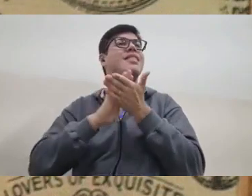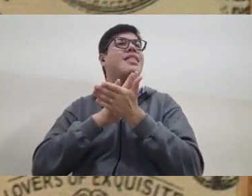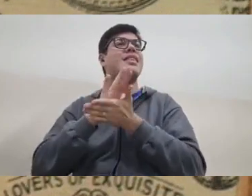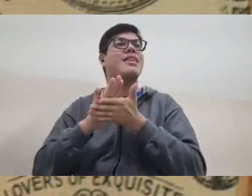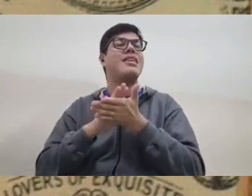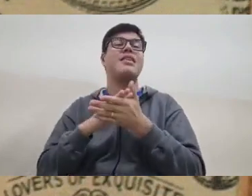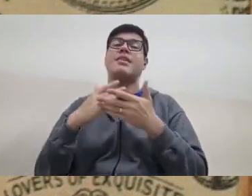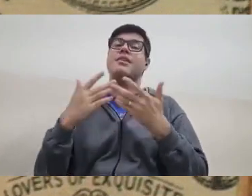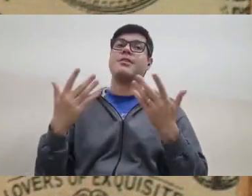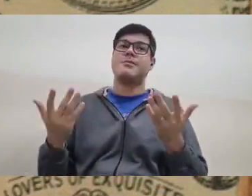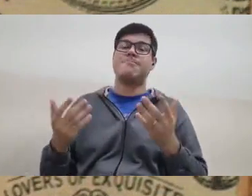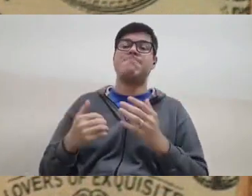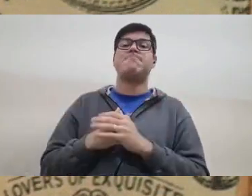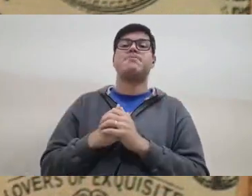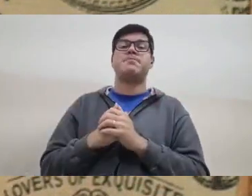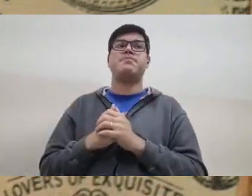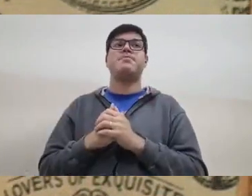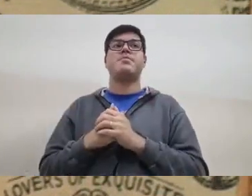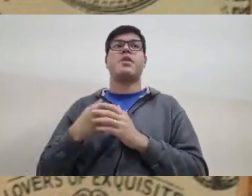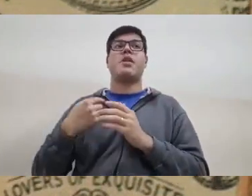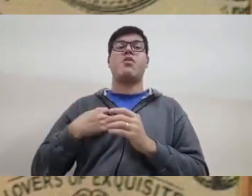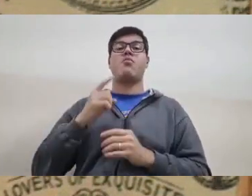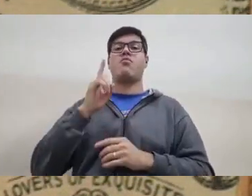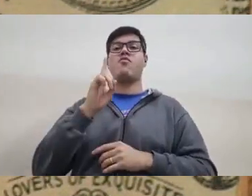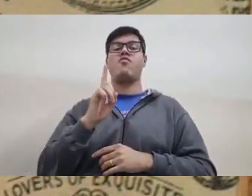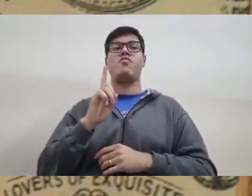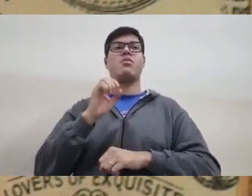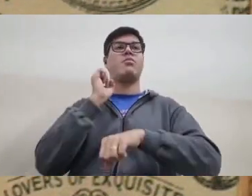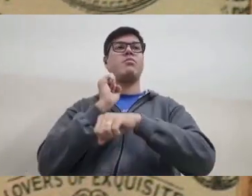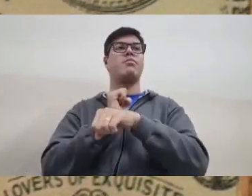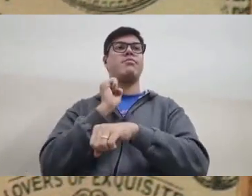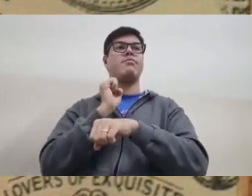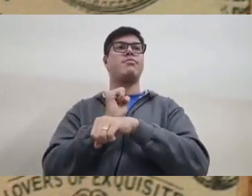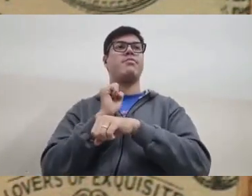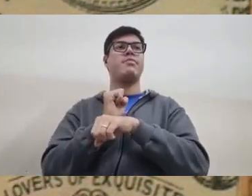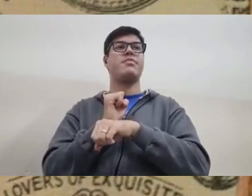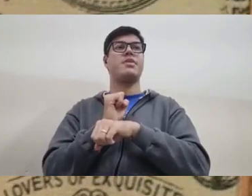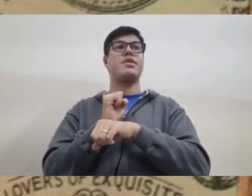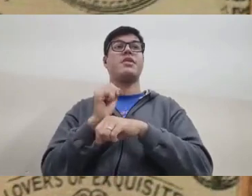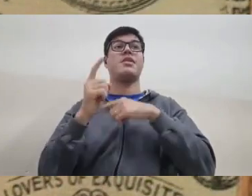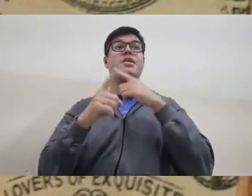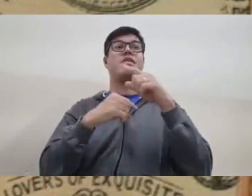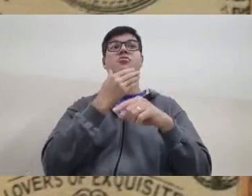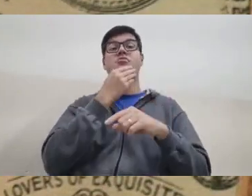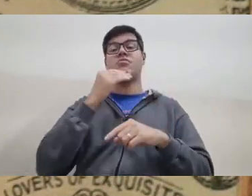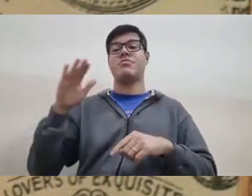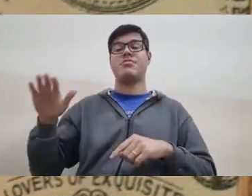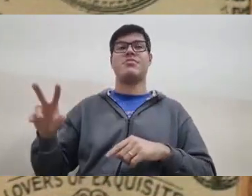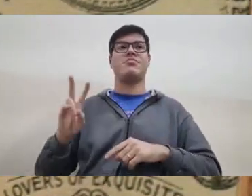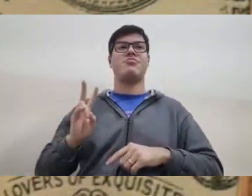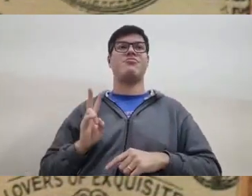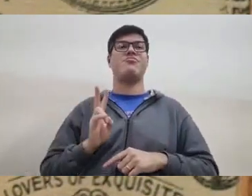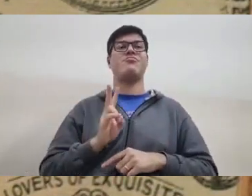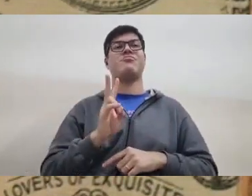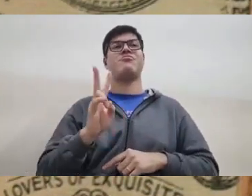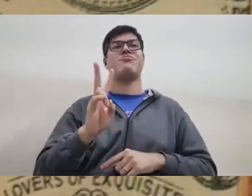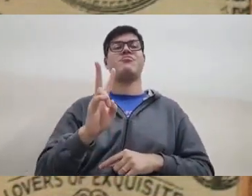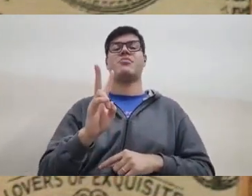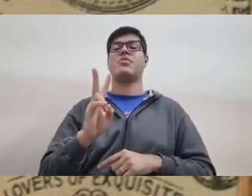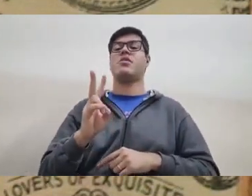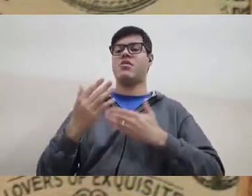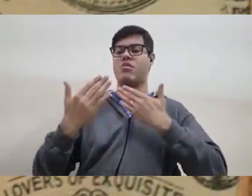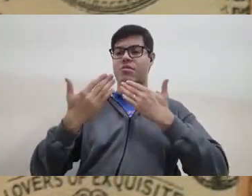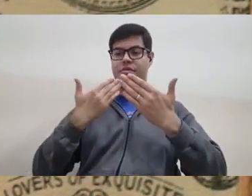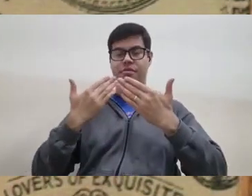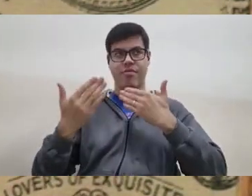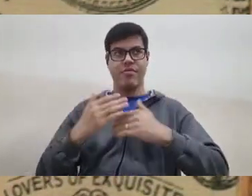aí eu falei fica lá plantão a hora que ele chegar você entra junto aí ele entrou junto Ela descobriu que esse menino